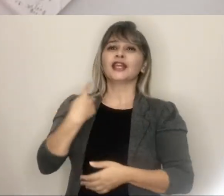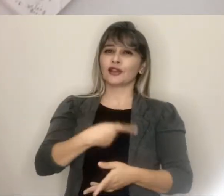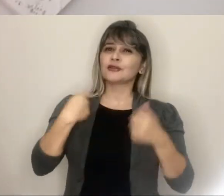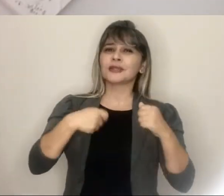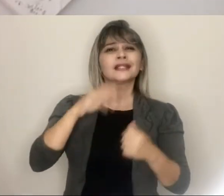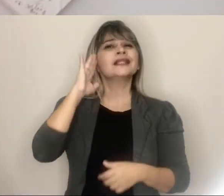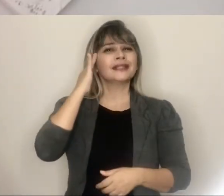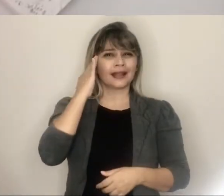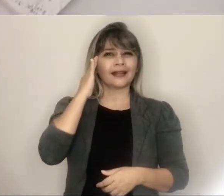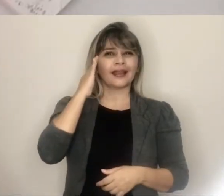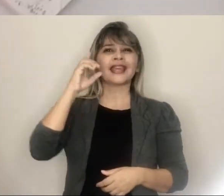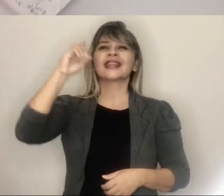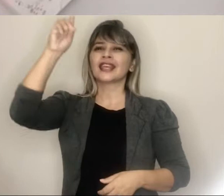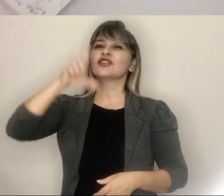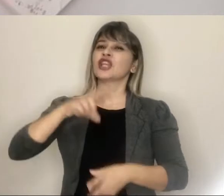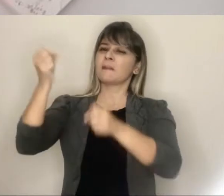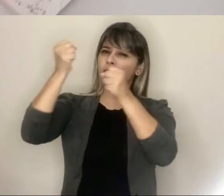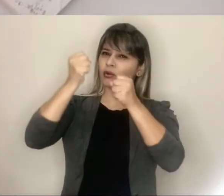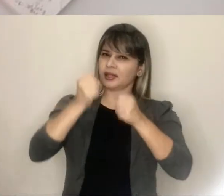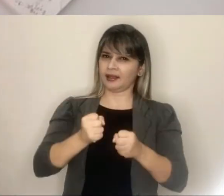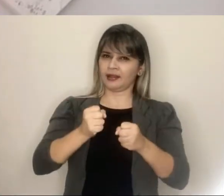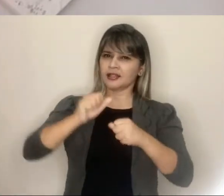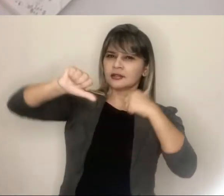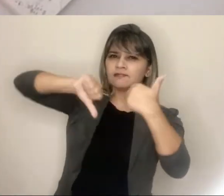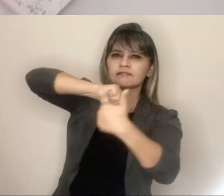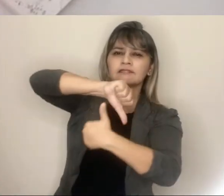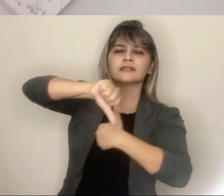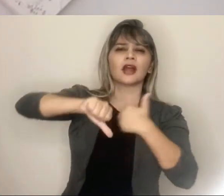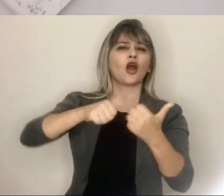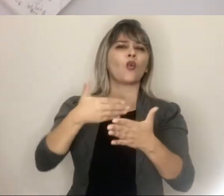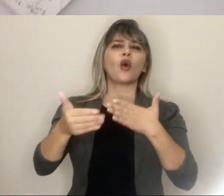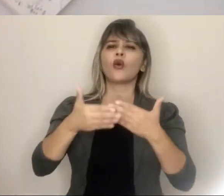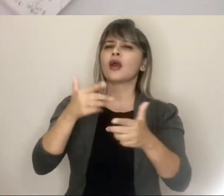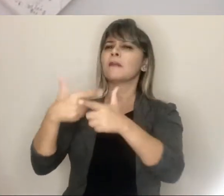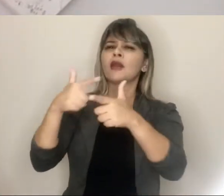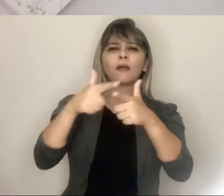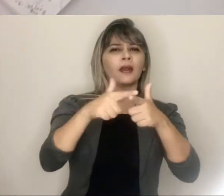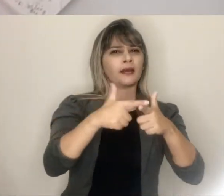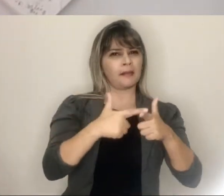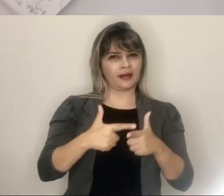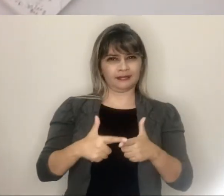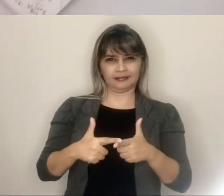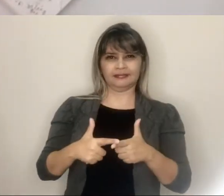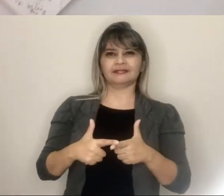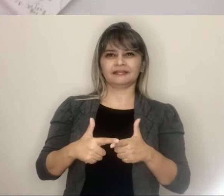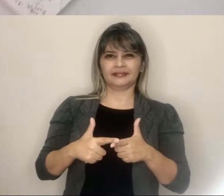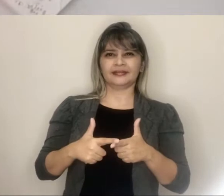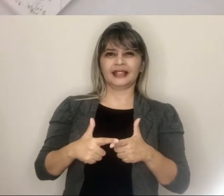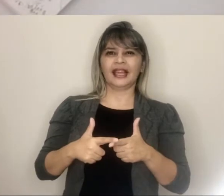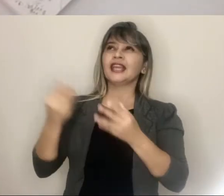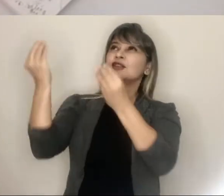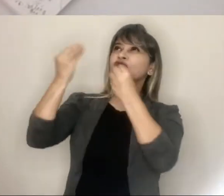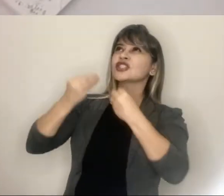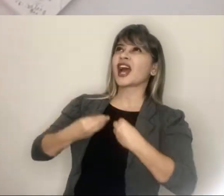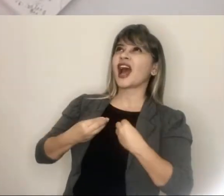e entendemos com mais firmeza que Ele é suficiente para mudar toda essa